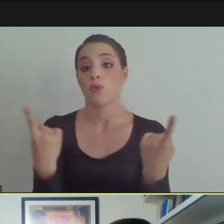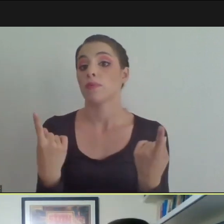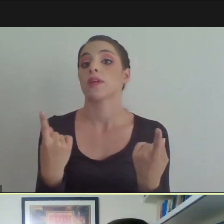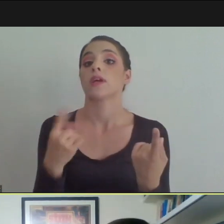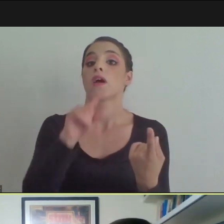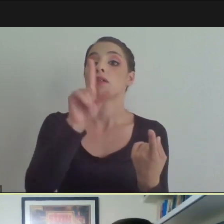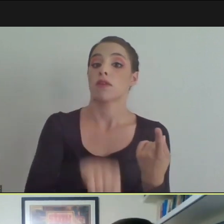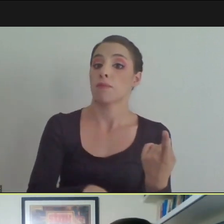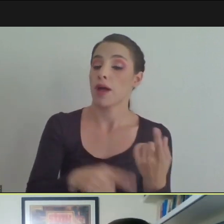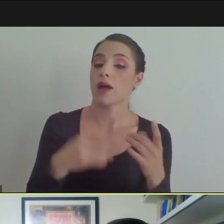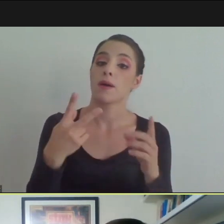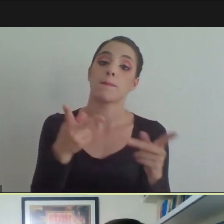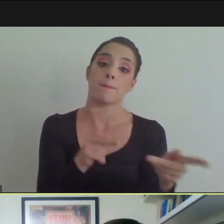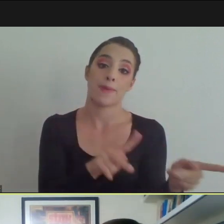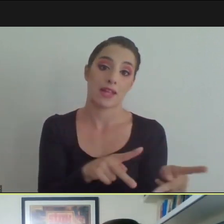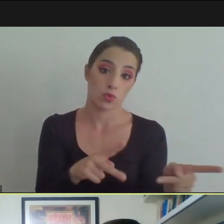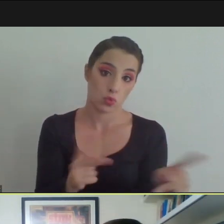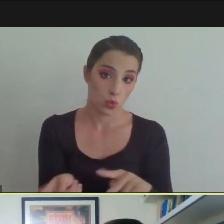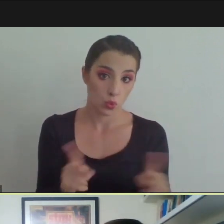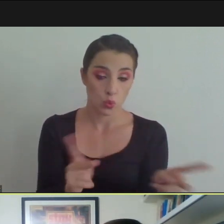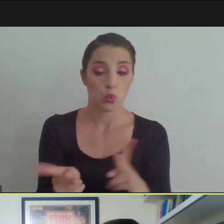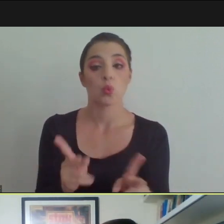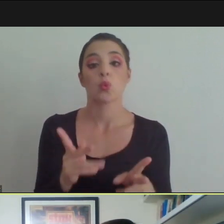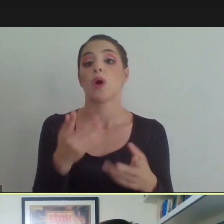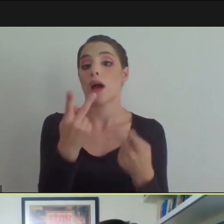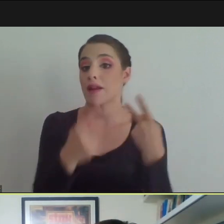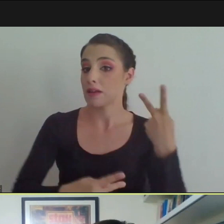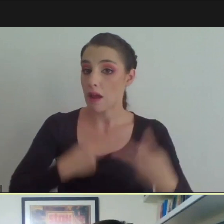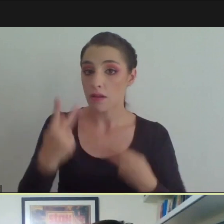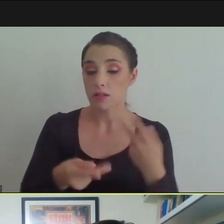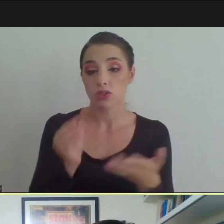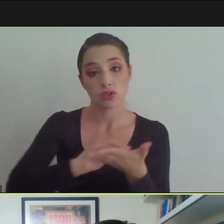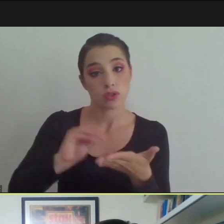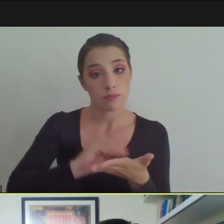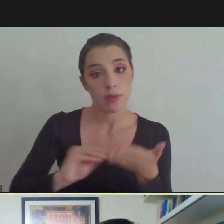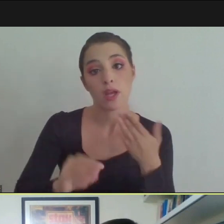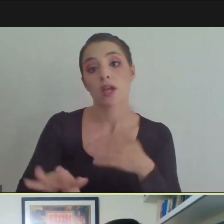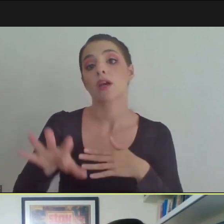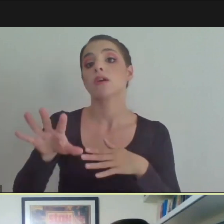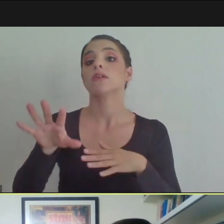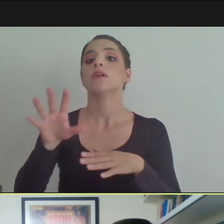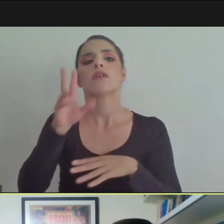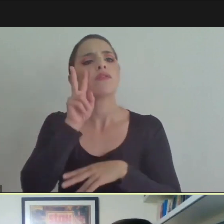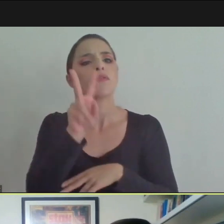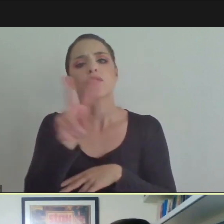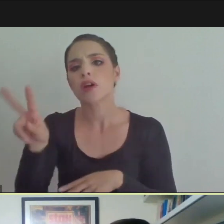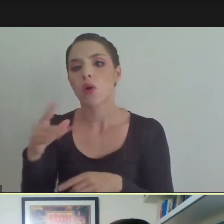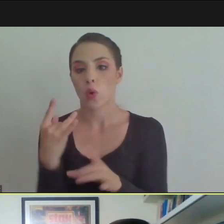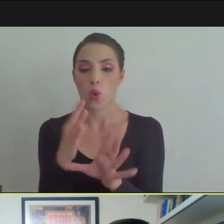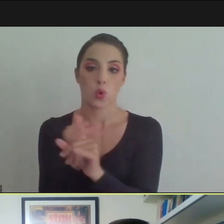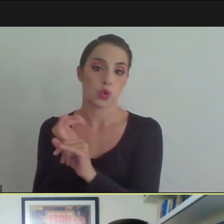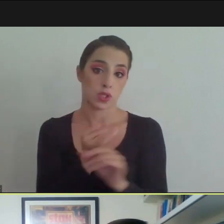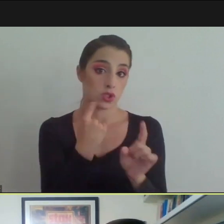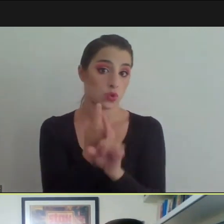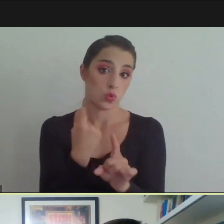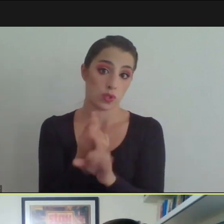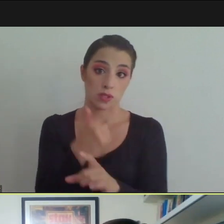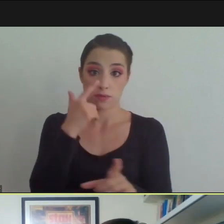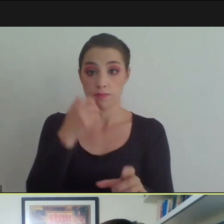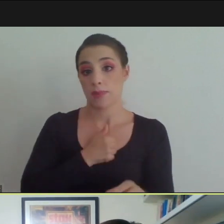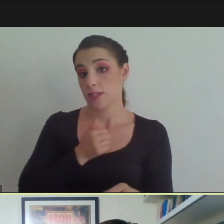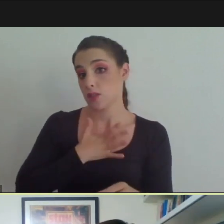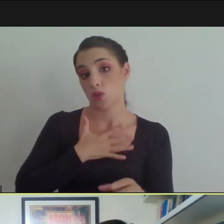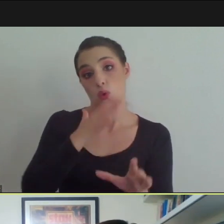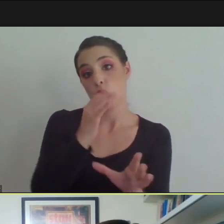métodos de análise para descrever os fenômenos, buscar inspiração em soluções produzidas por outros agentes ou